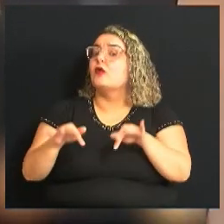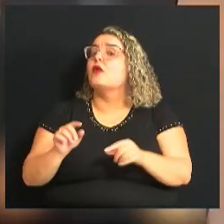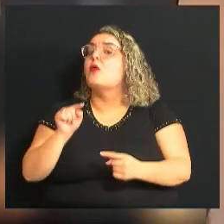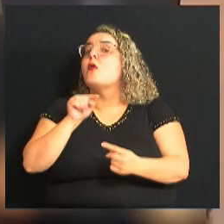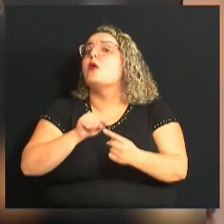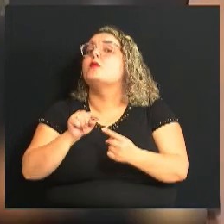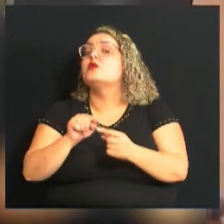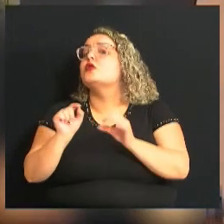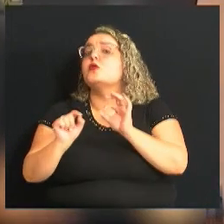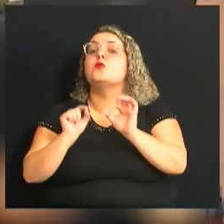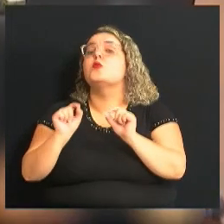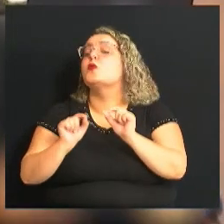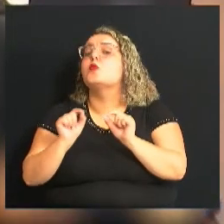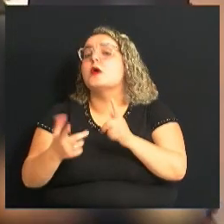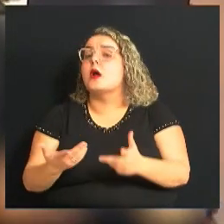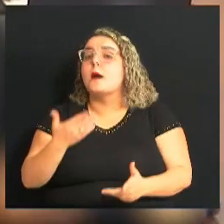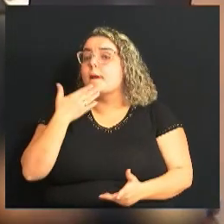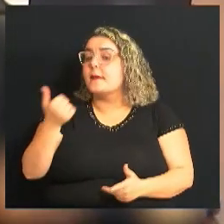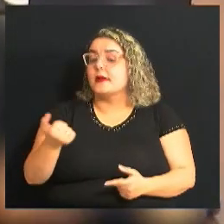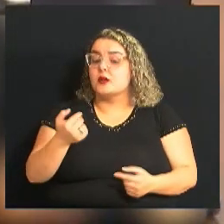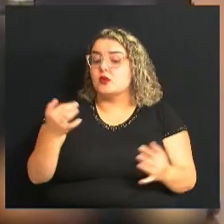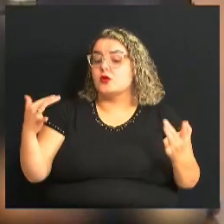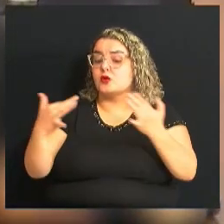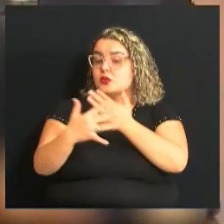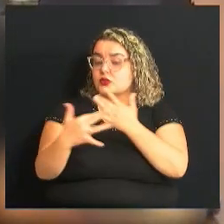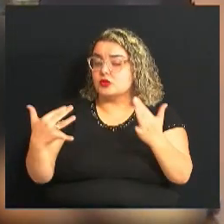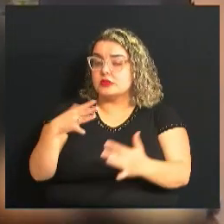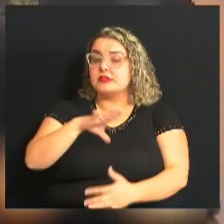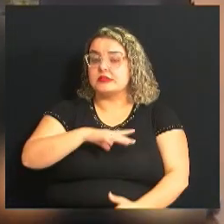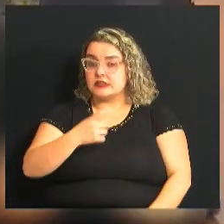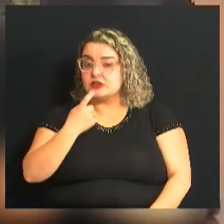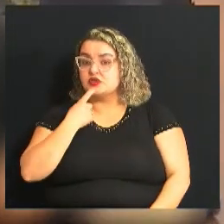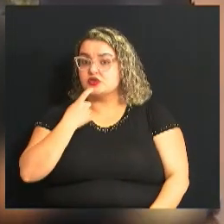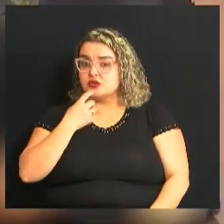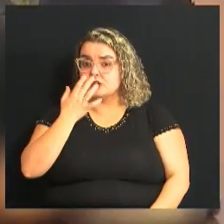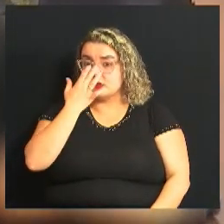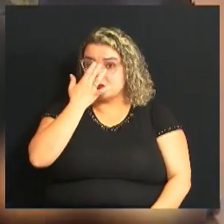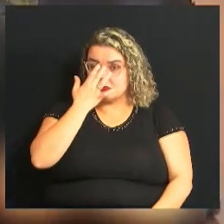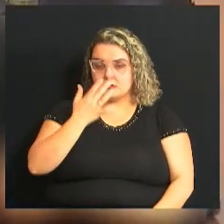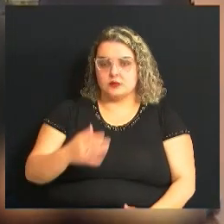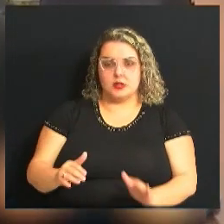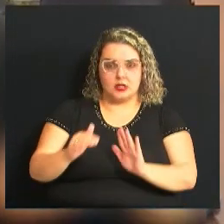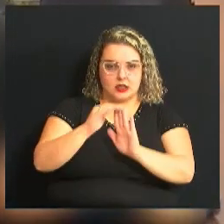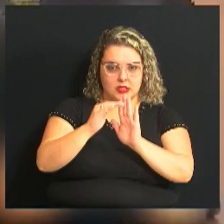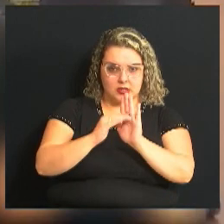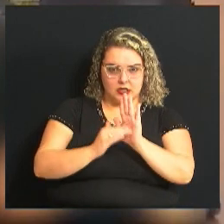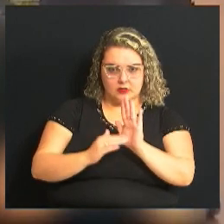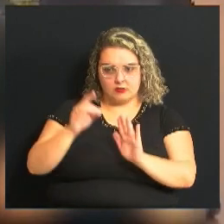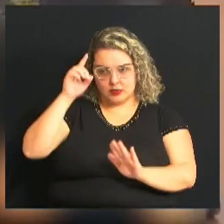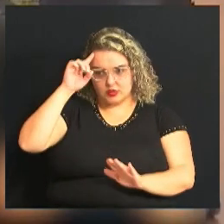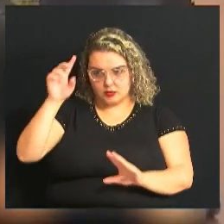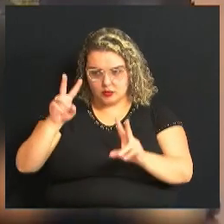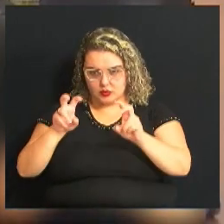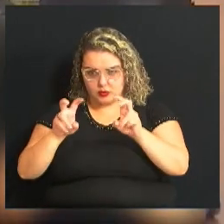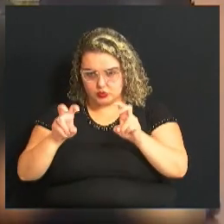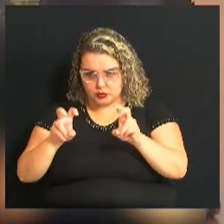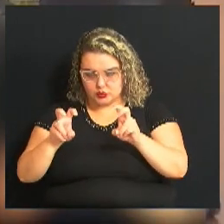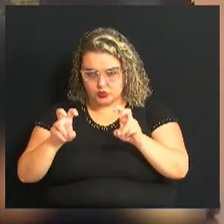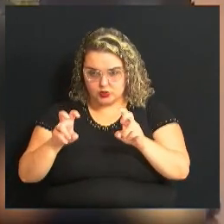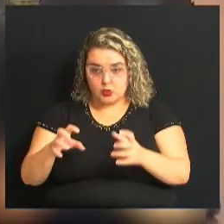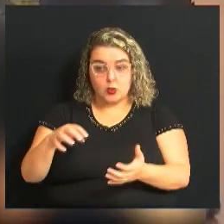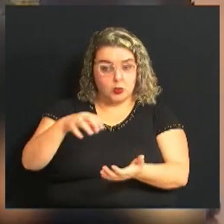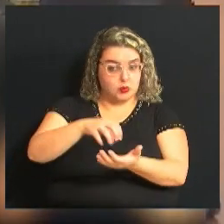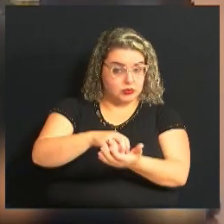de discutir melhorias urbanísticas no município de Campinas. Na pauta do dia, o tema foi o Centro